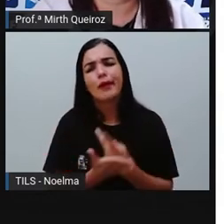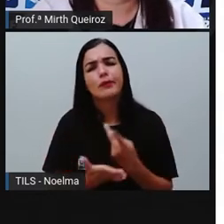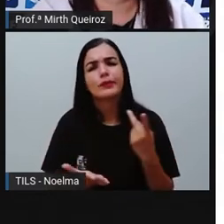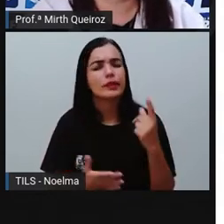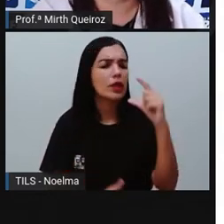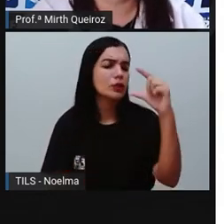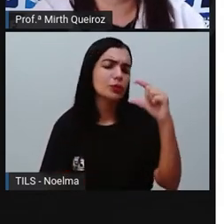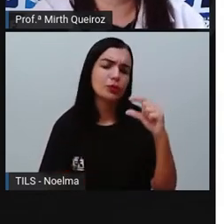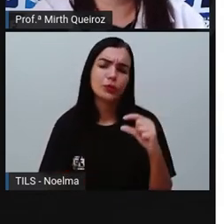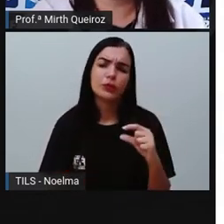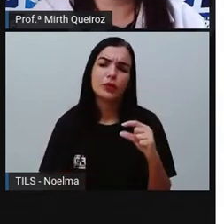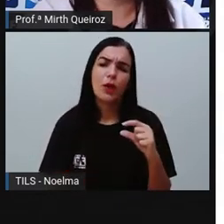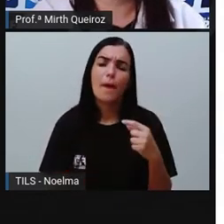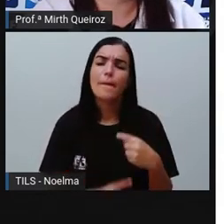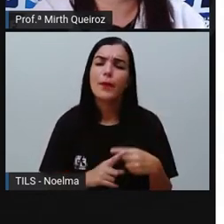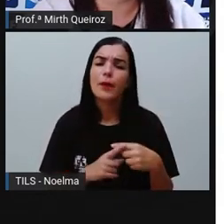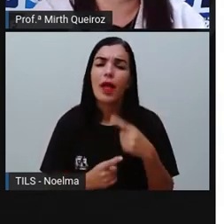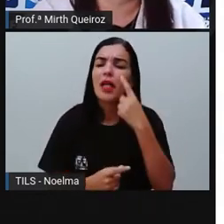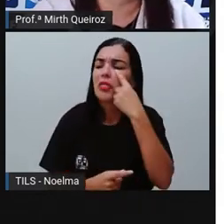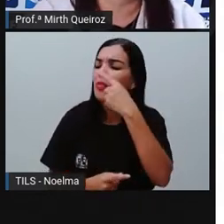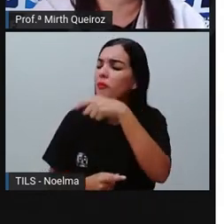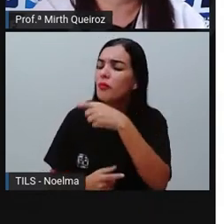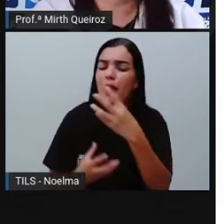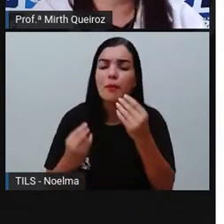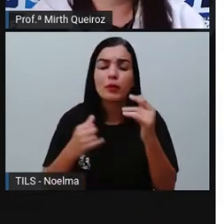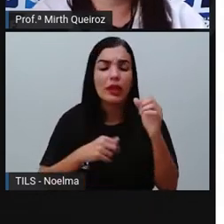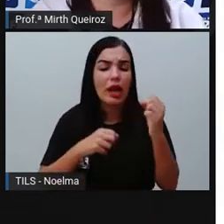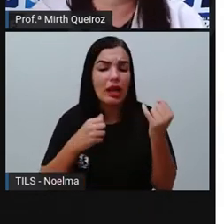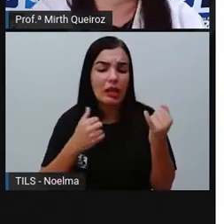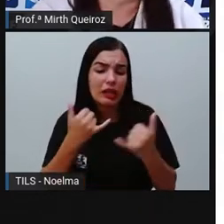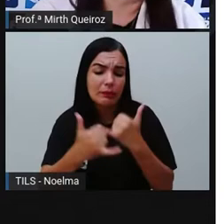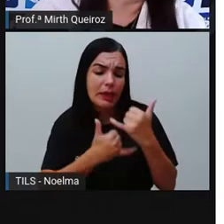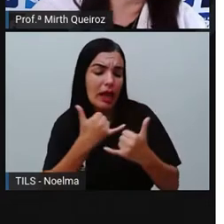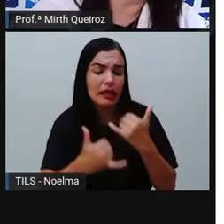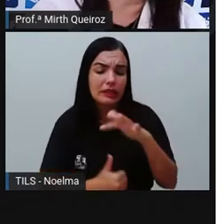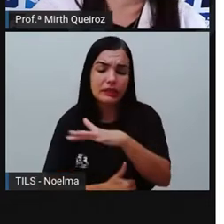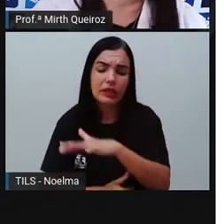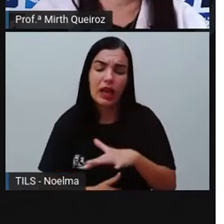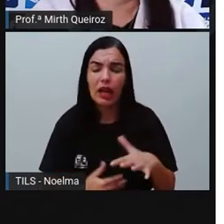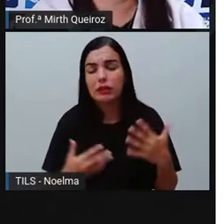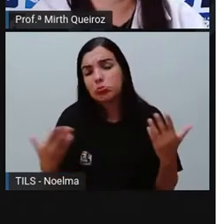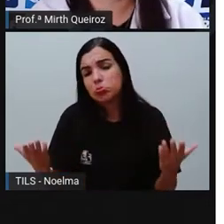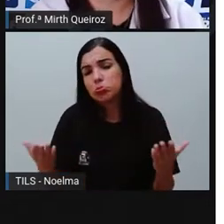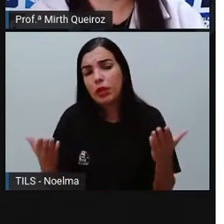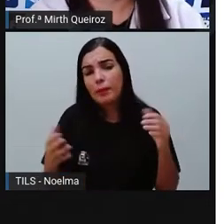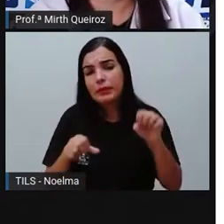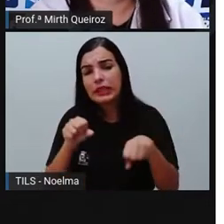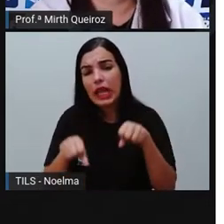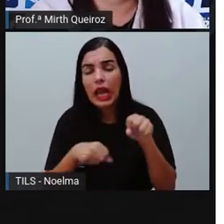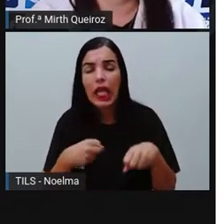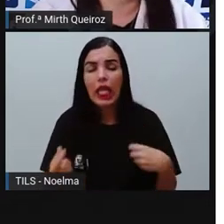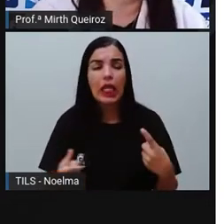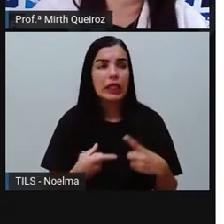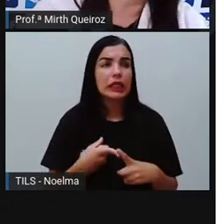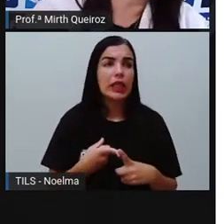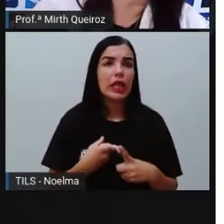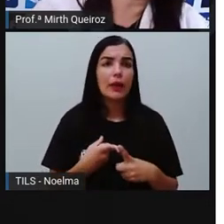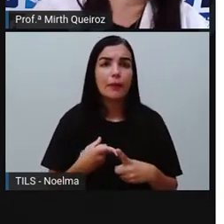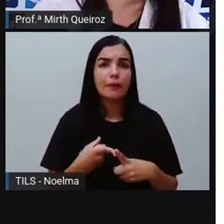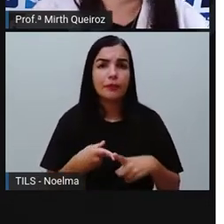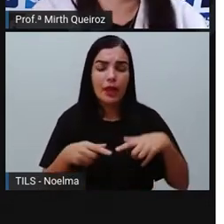diminuiu? Por que, que a gente não vê tanta criança andando de bicicleta, andando de patins, subindo em árvore, brincando